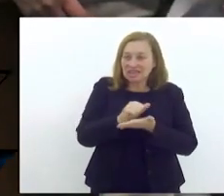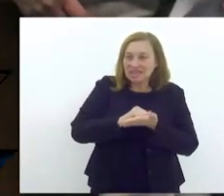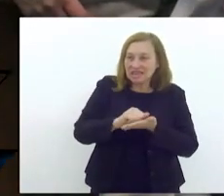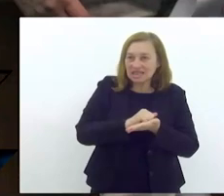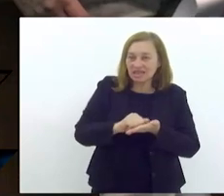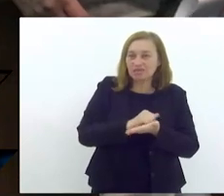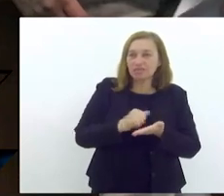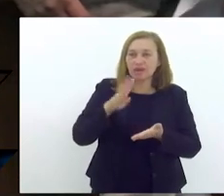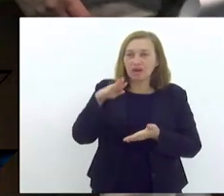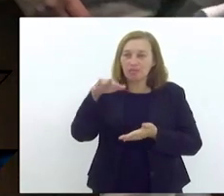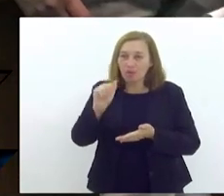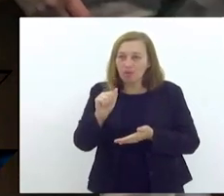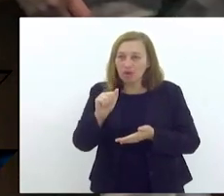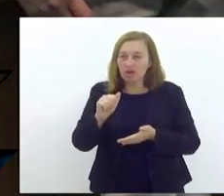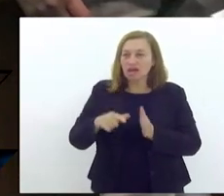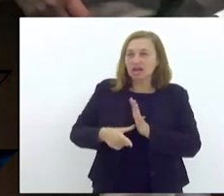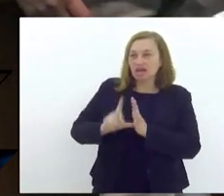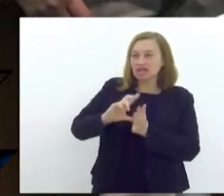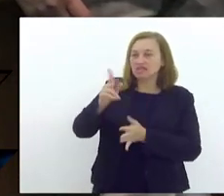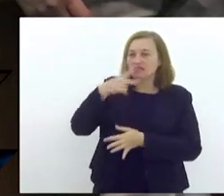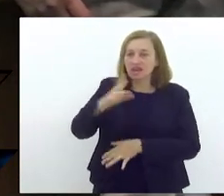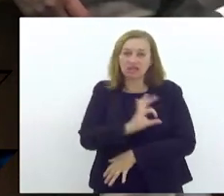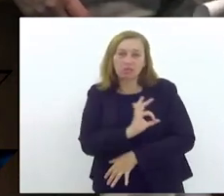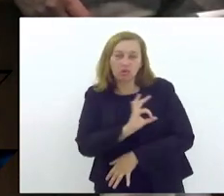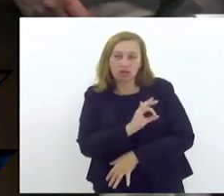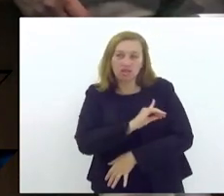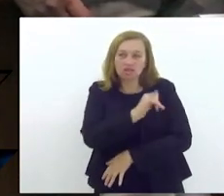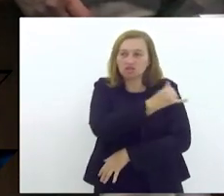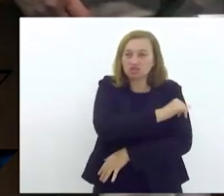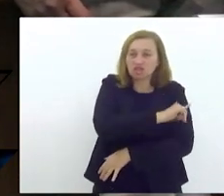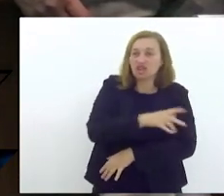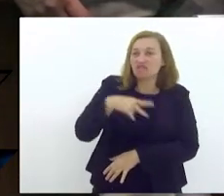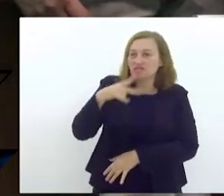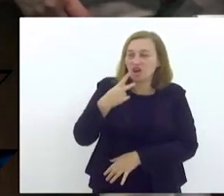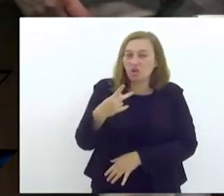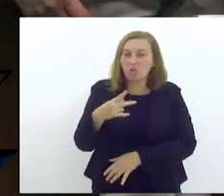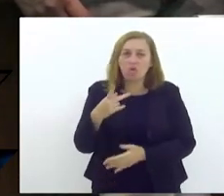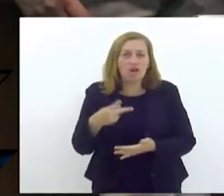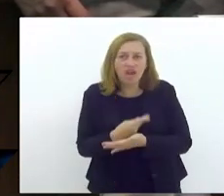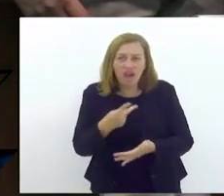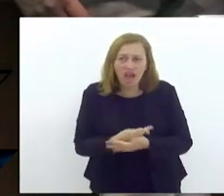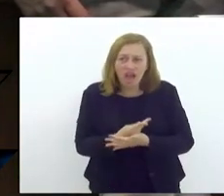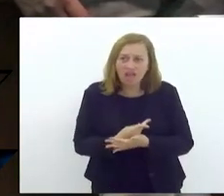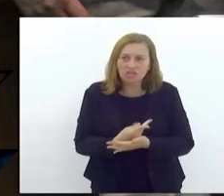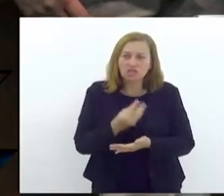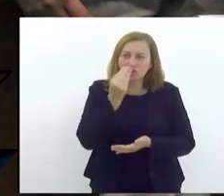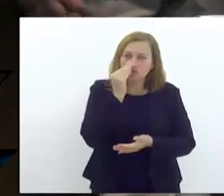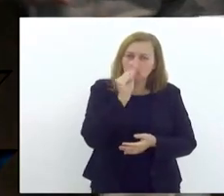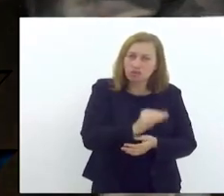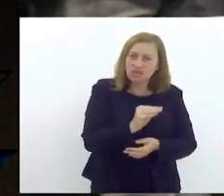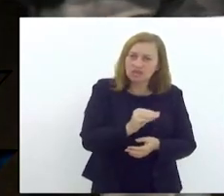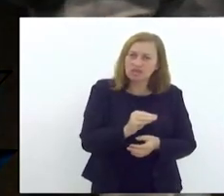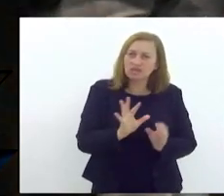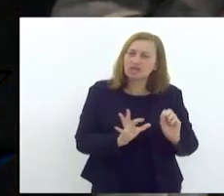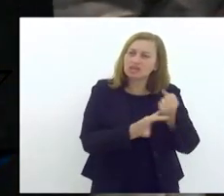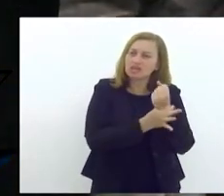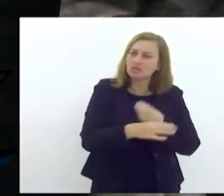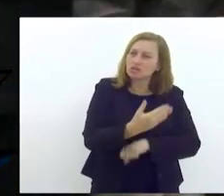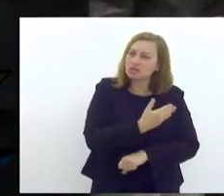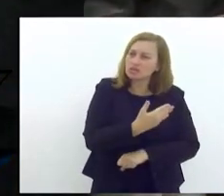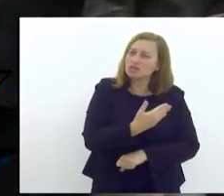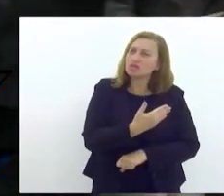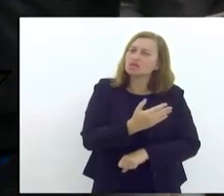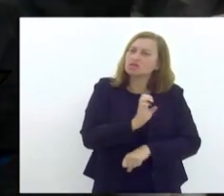a polícia do Rio de Janeiro ele fez um comentário deselegante de respeitoso com as forças de segurança desse estado